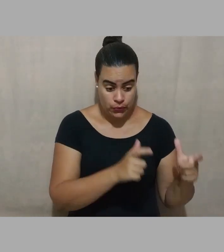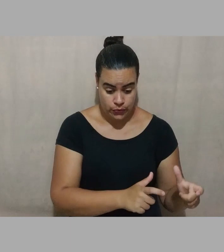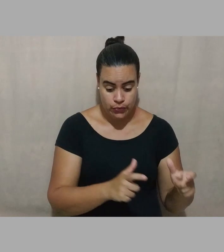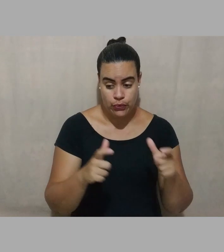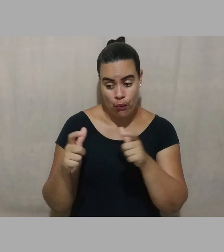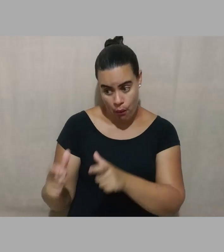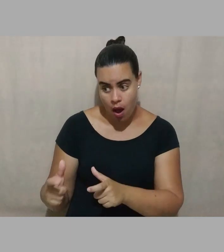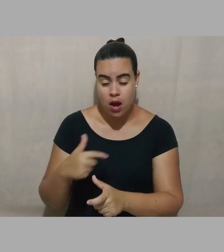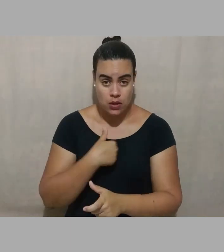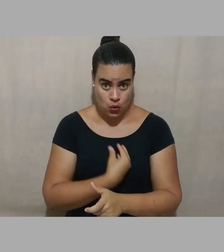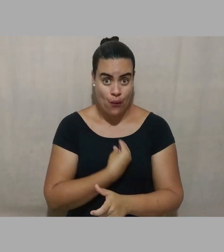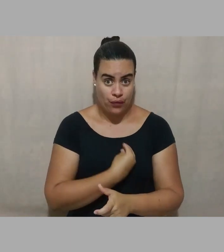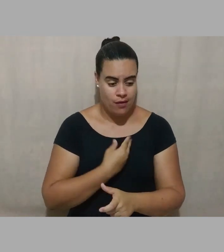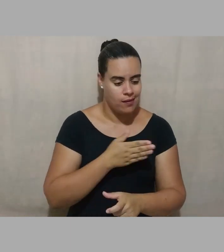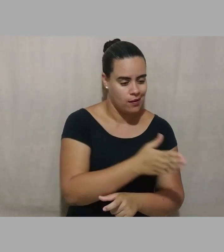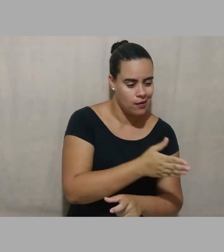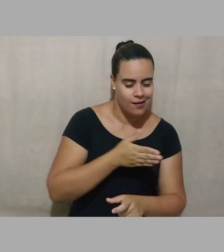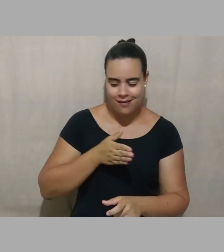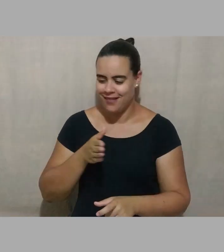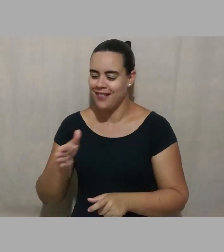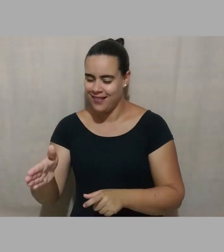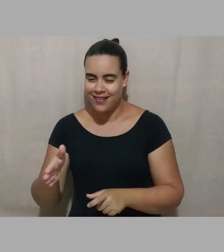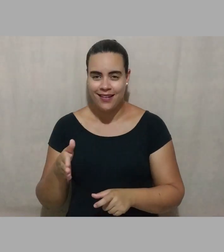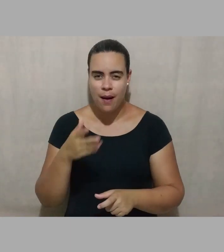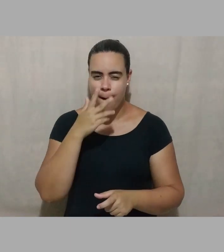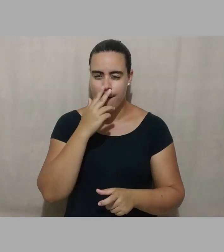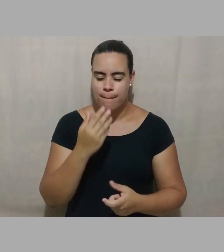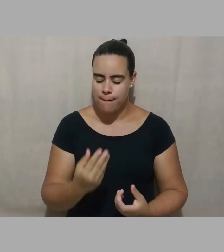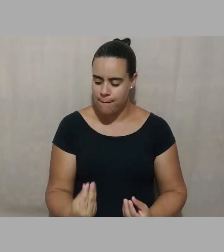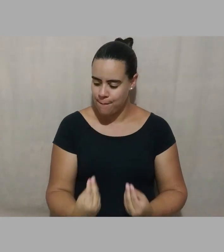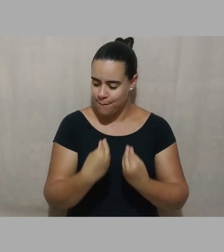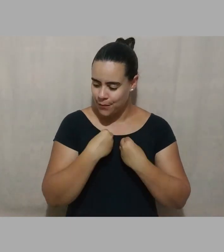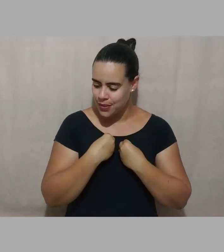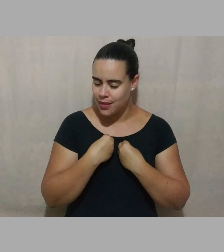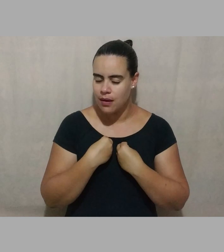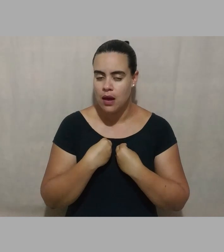esses 2 lugares em que eu transito me impulsionam